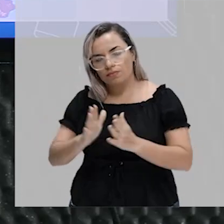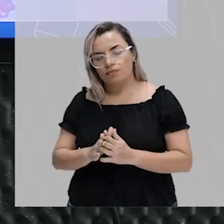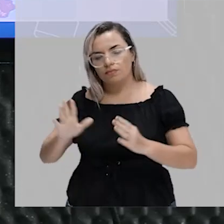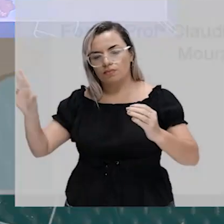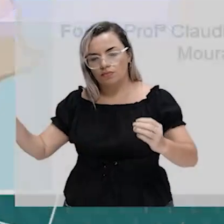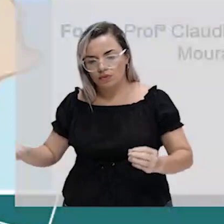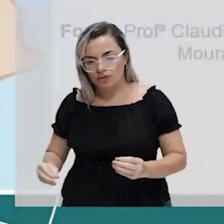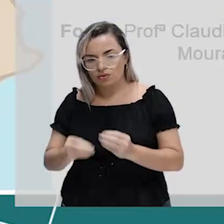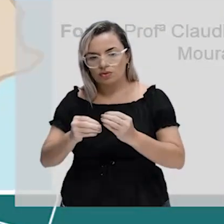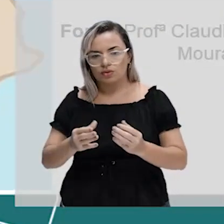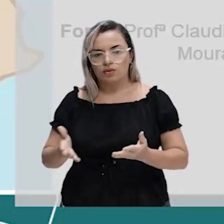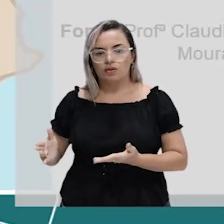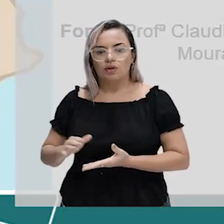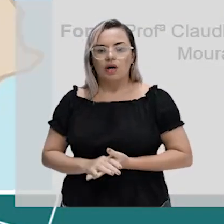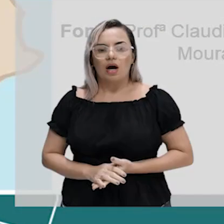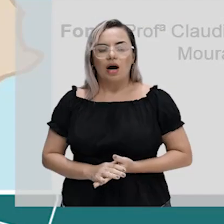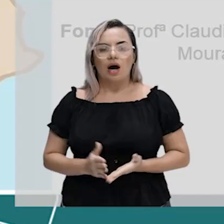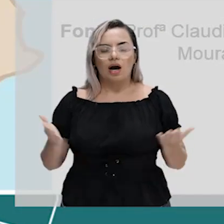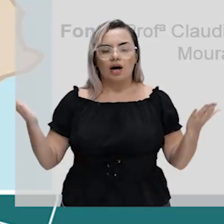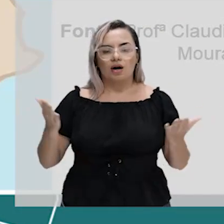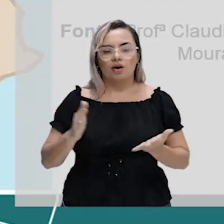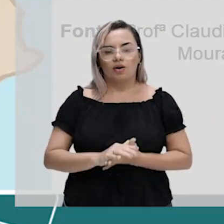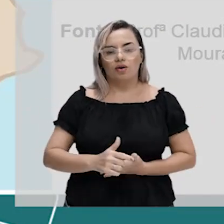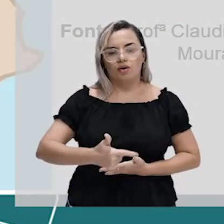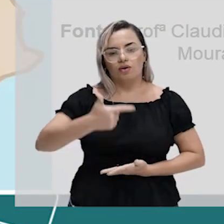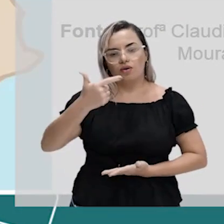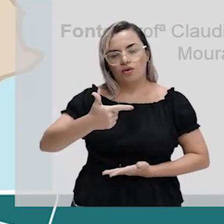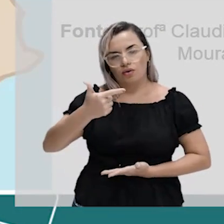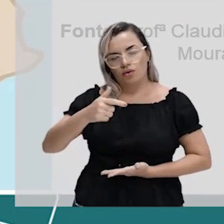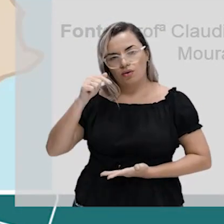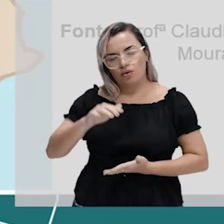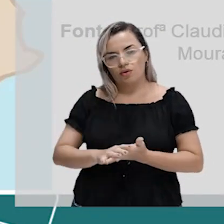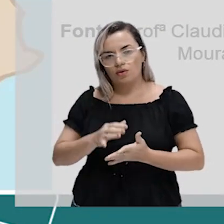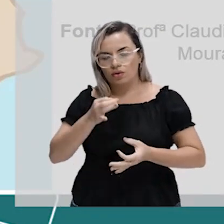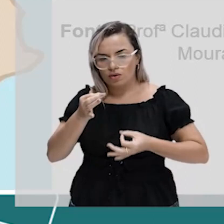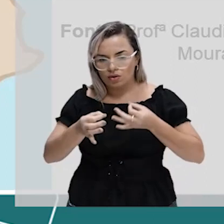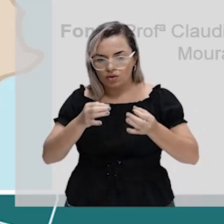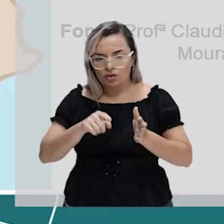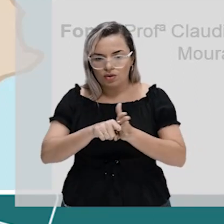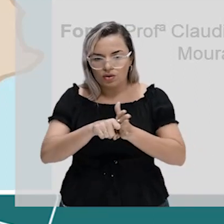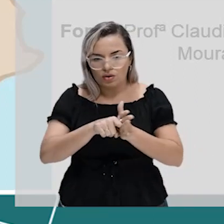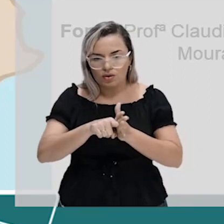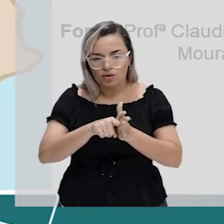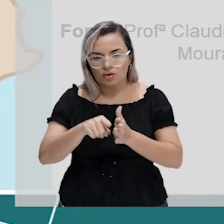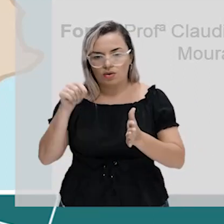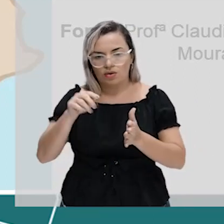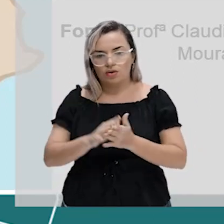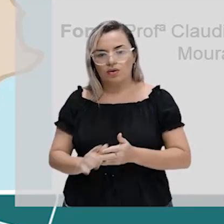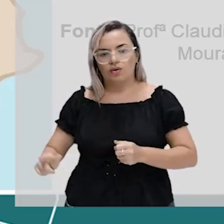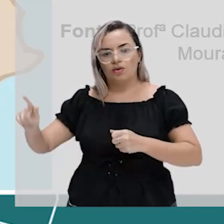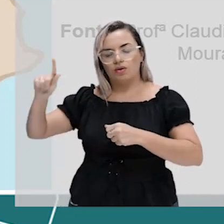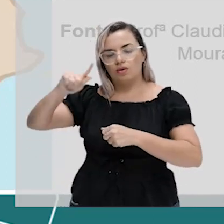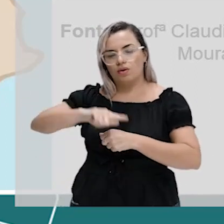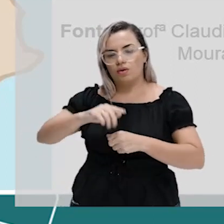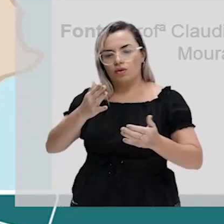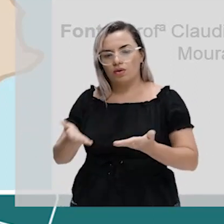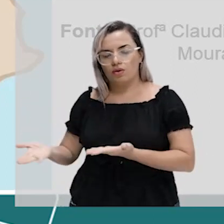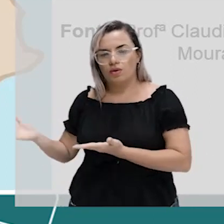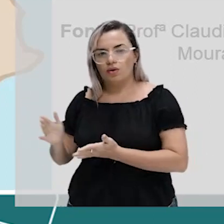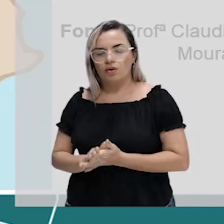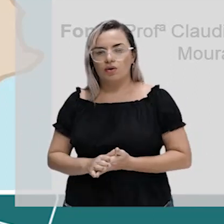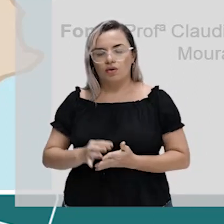argumento é o argumento geológico, tá? Segundo o Henneger, que é o cara que propôs a teoria da